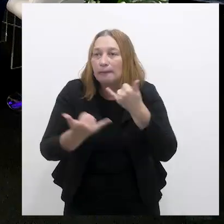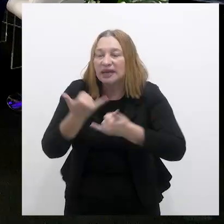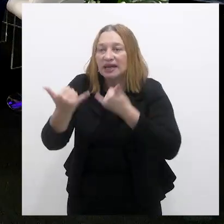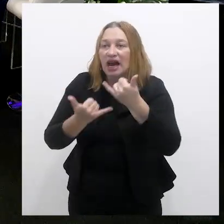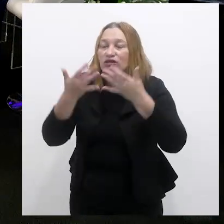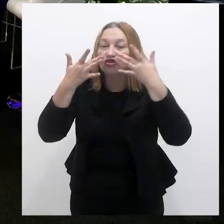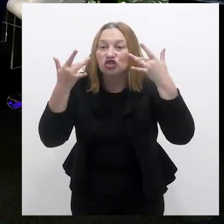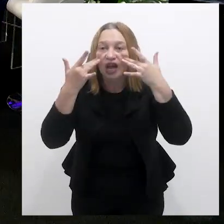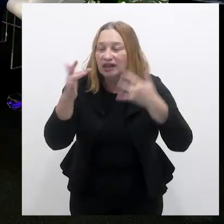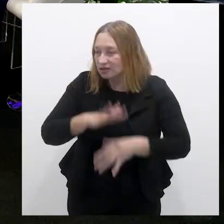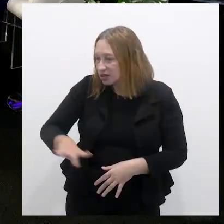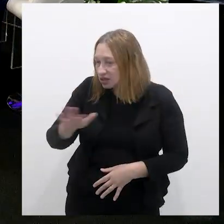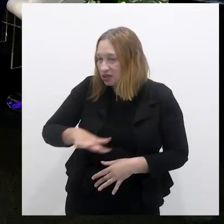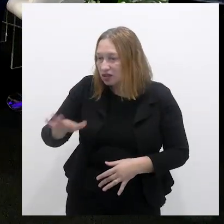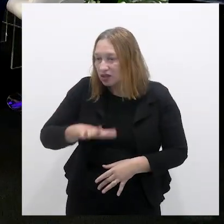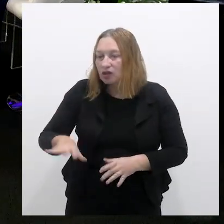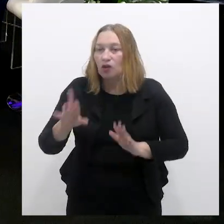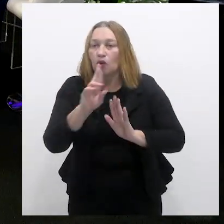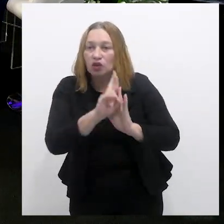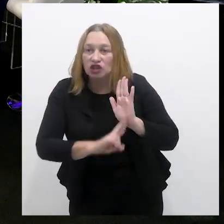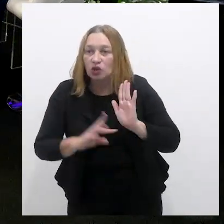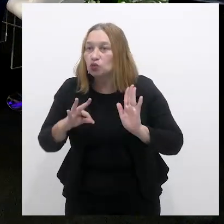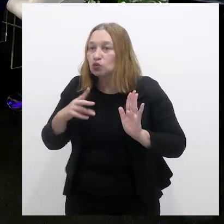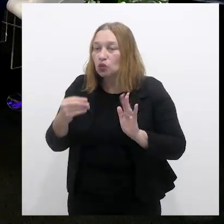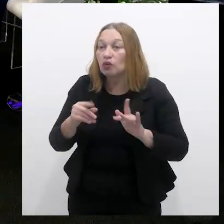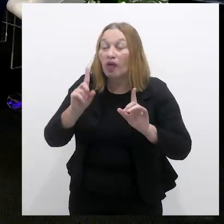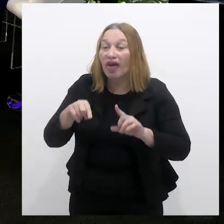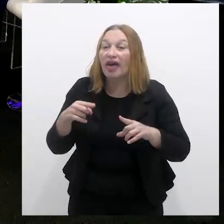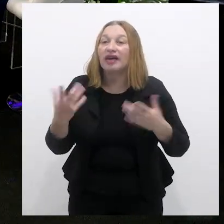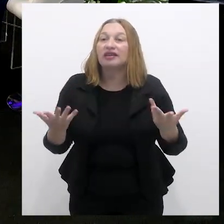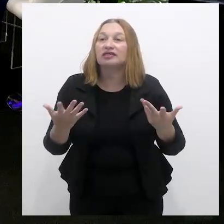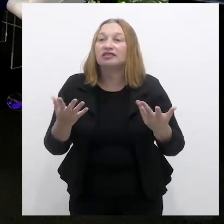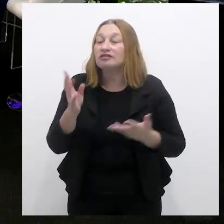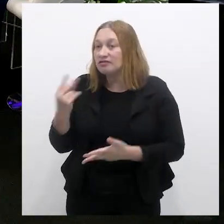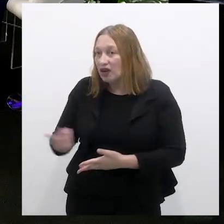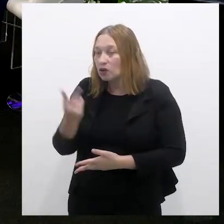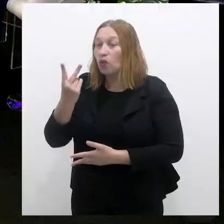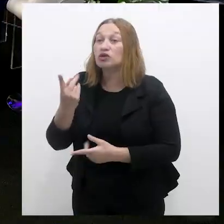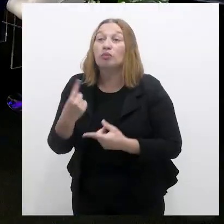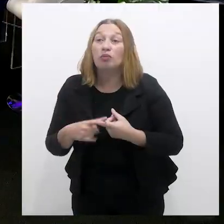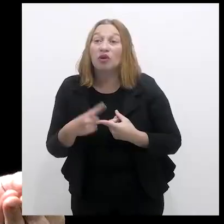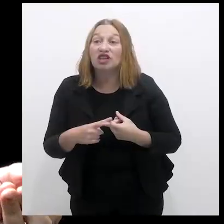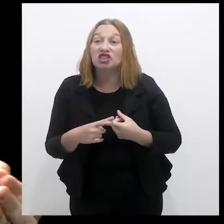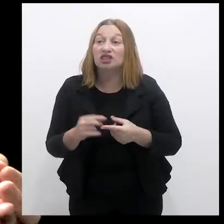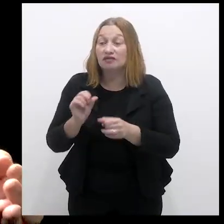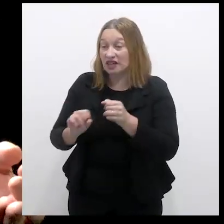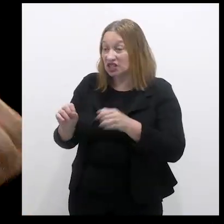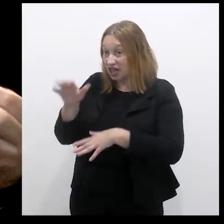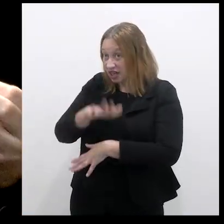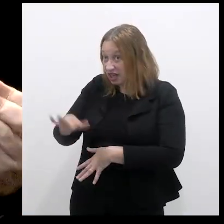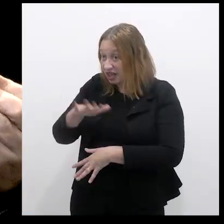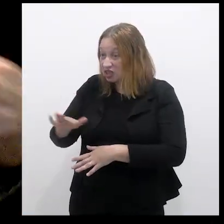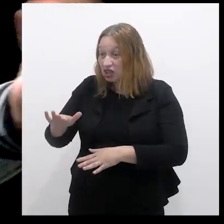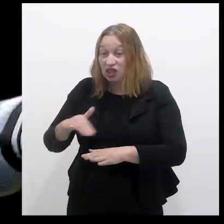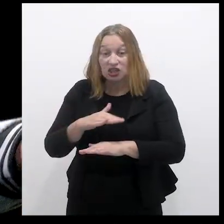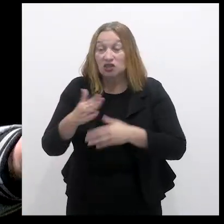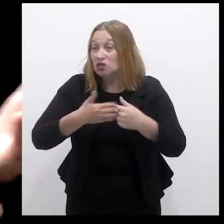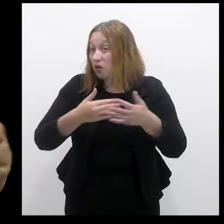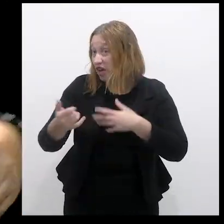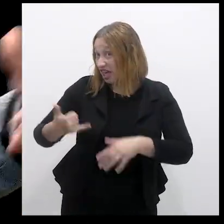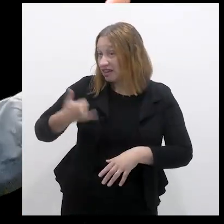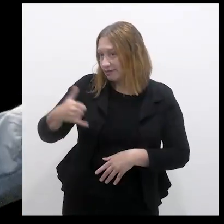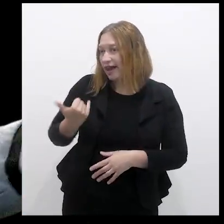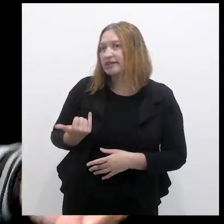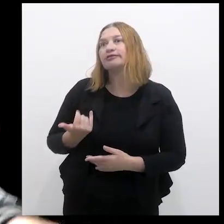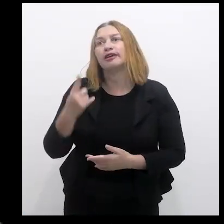gente está lidando com o teatro infantil, com o roteiro infantil de um todo, é muito, muito valioso, muito rico, porque a gente faz com que a criança,